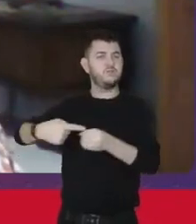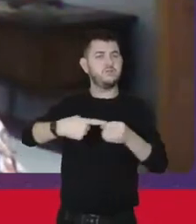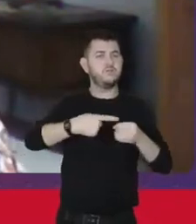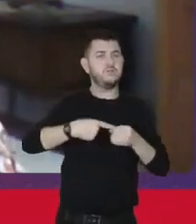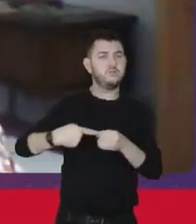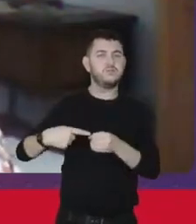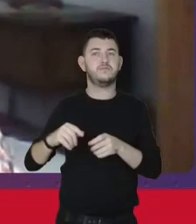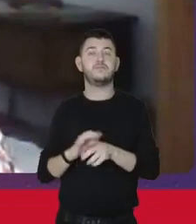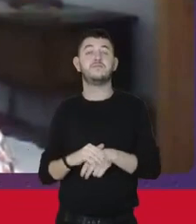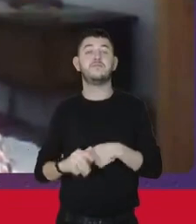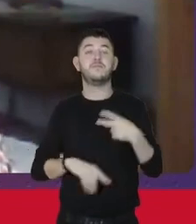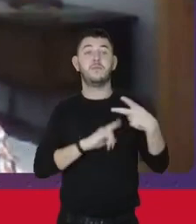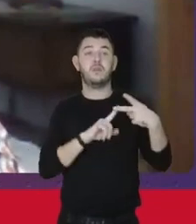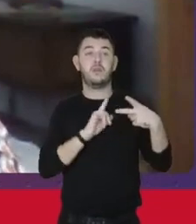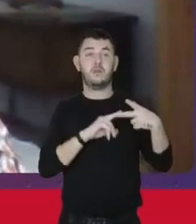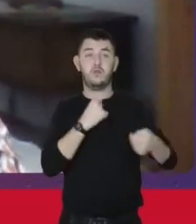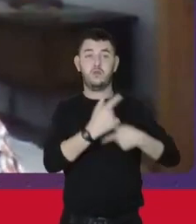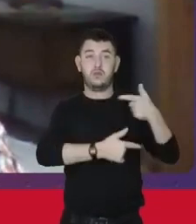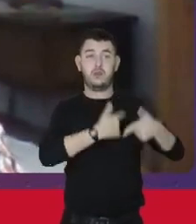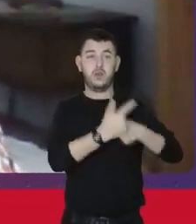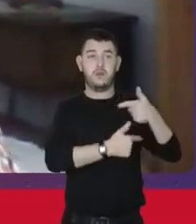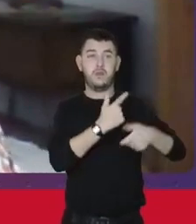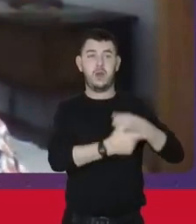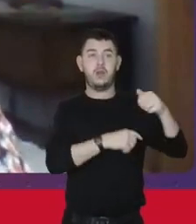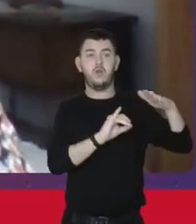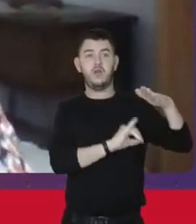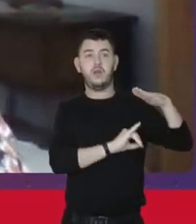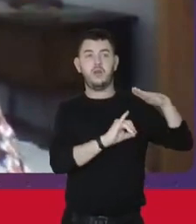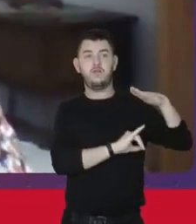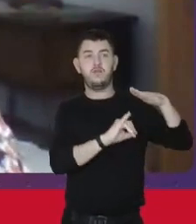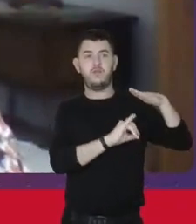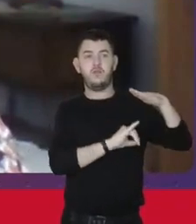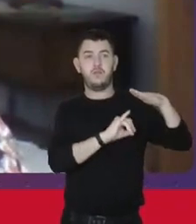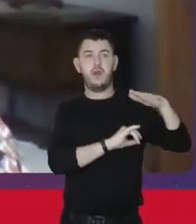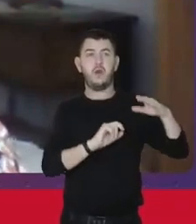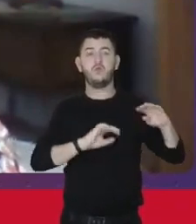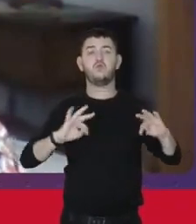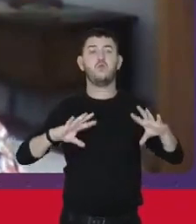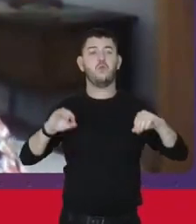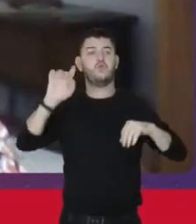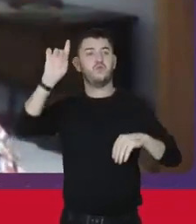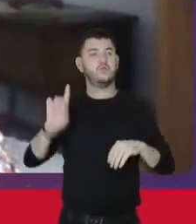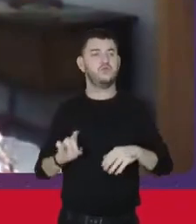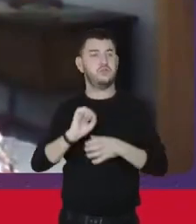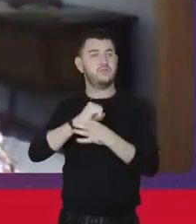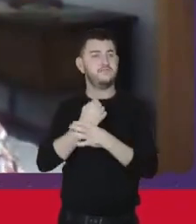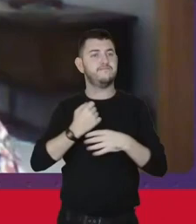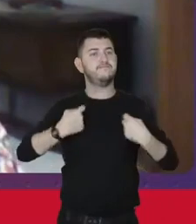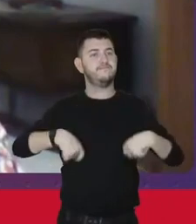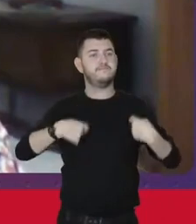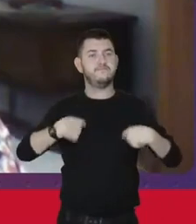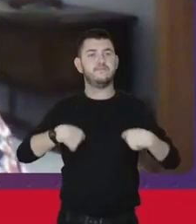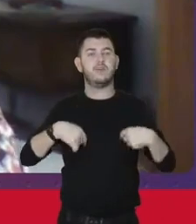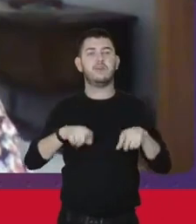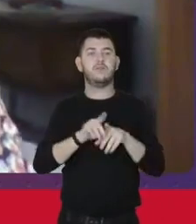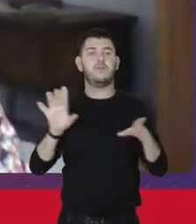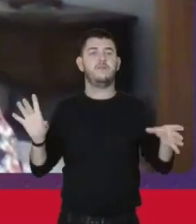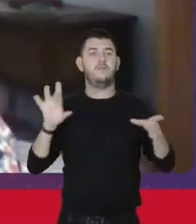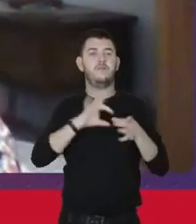emprego informal, que é aquele em que se deveria ter todos os direitos assegurados,